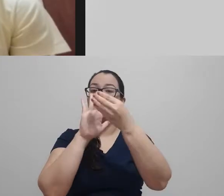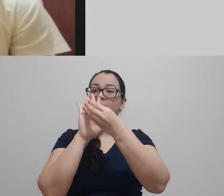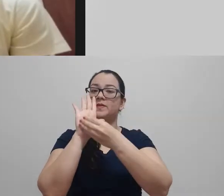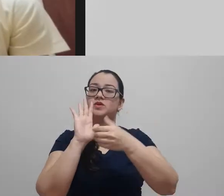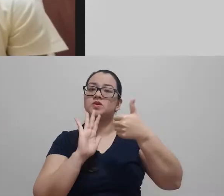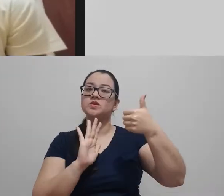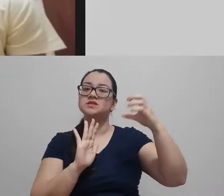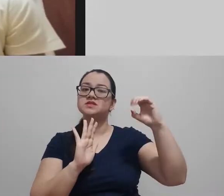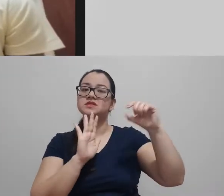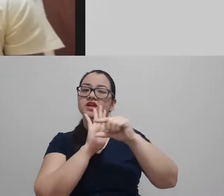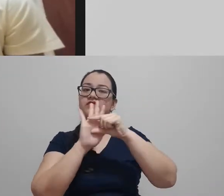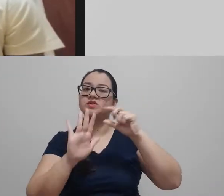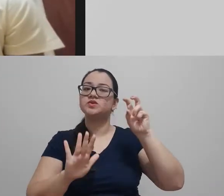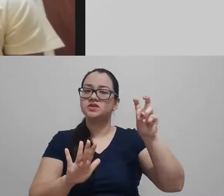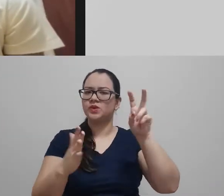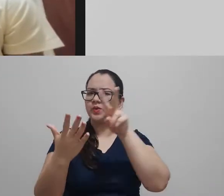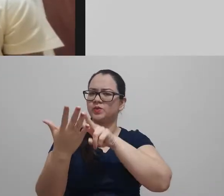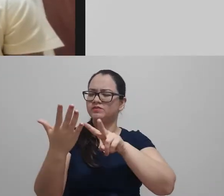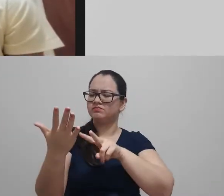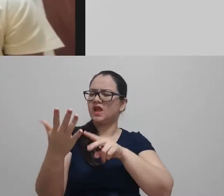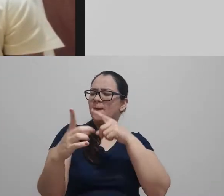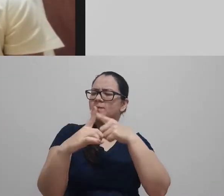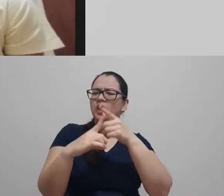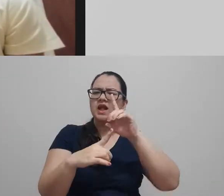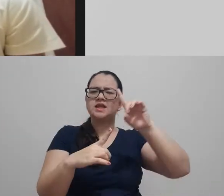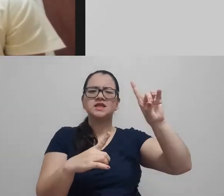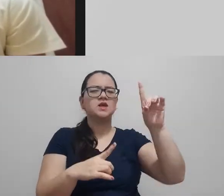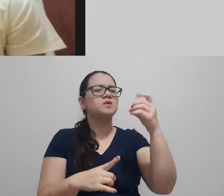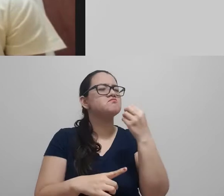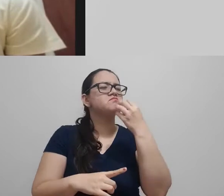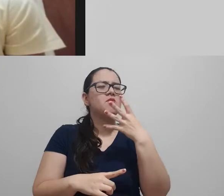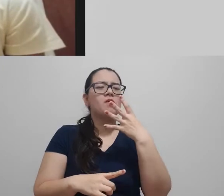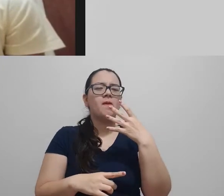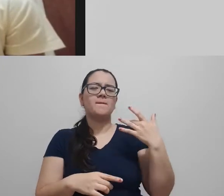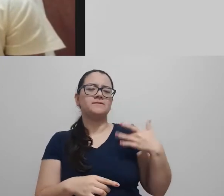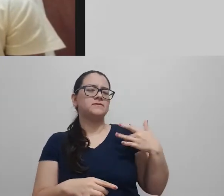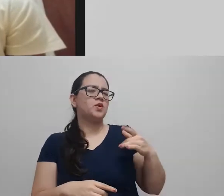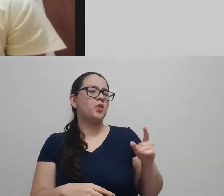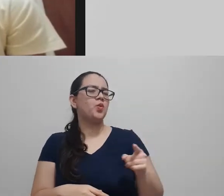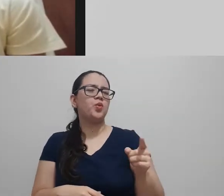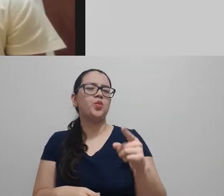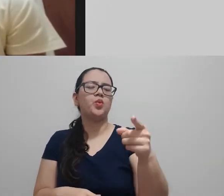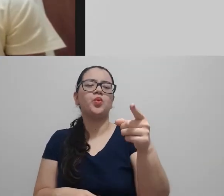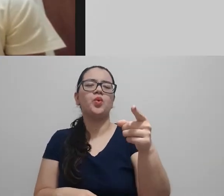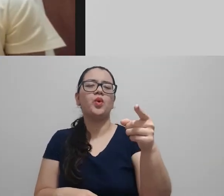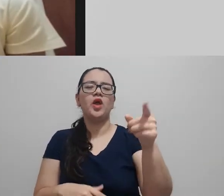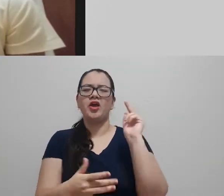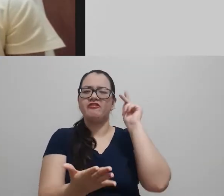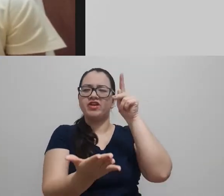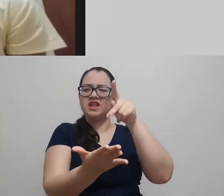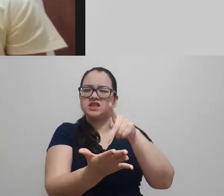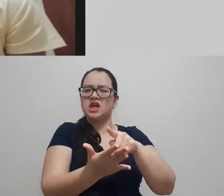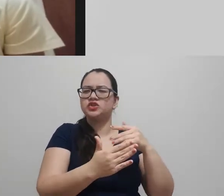fala: porque o Senhor é bom e eterna é a sua misericórdia e a sua verdade estende-se